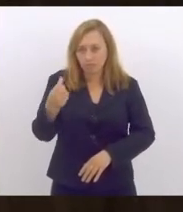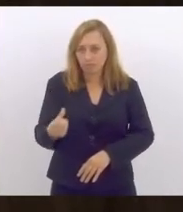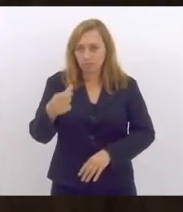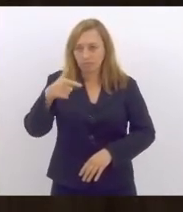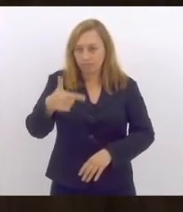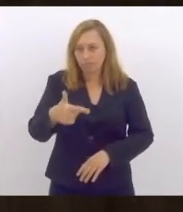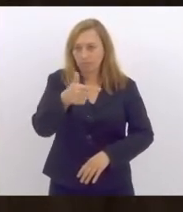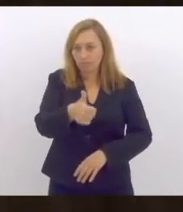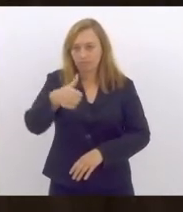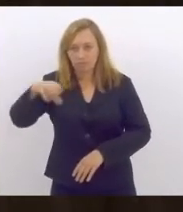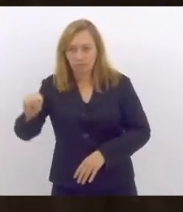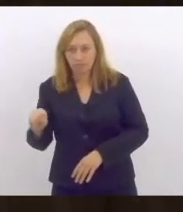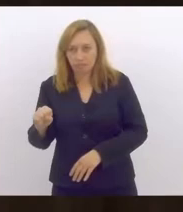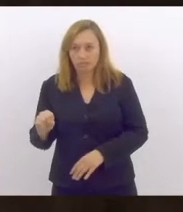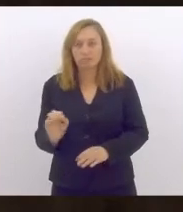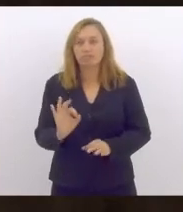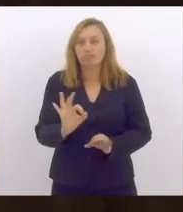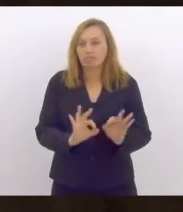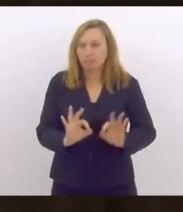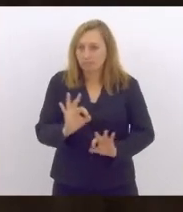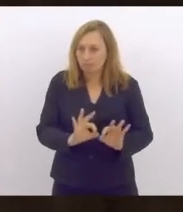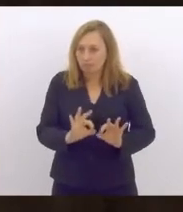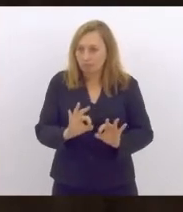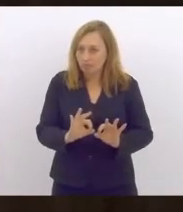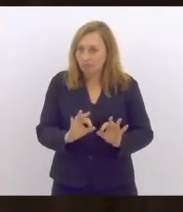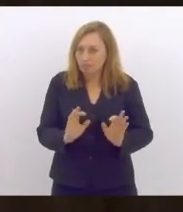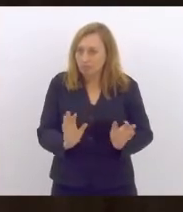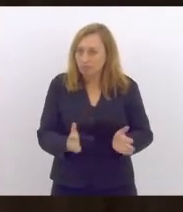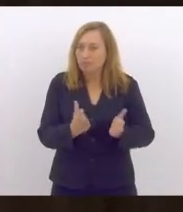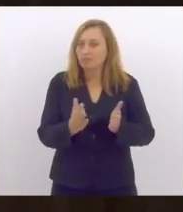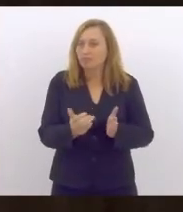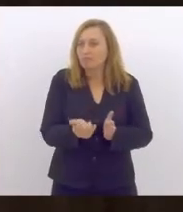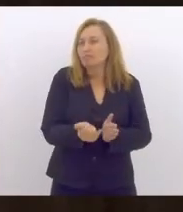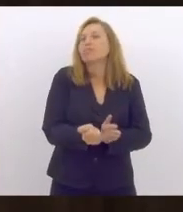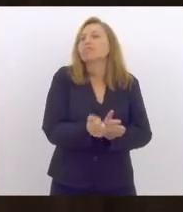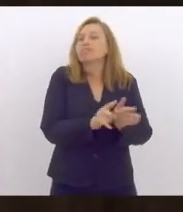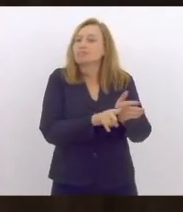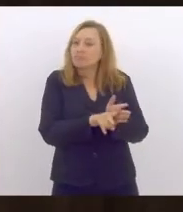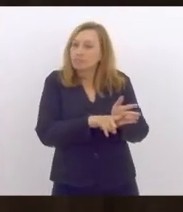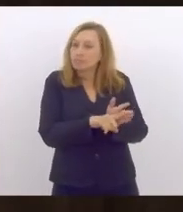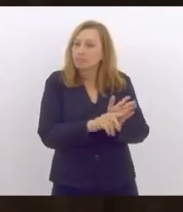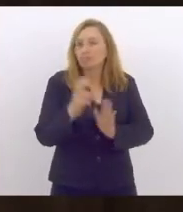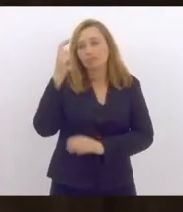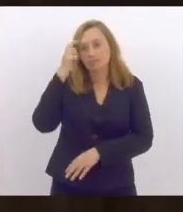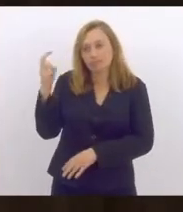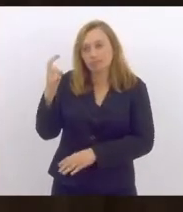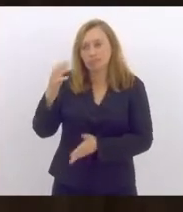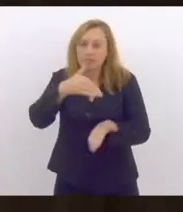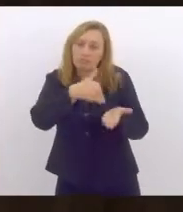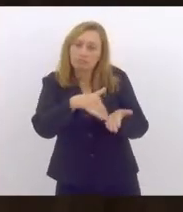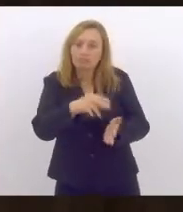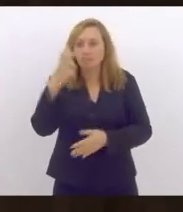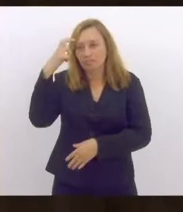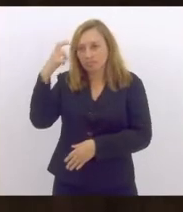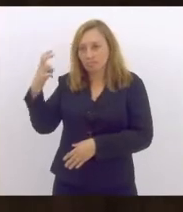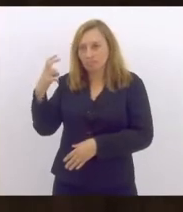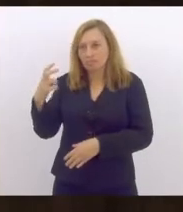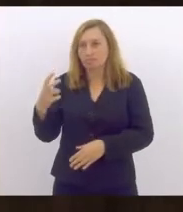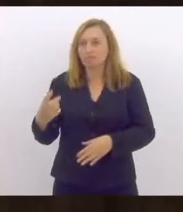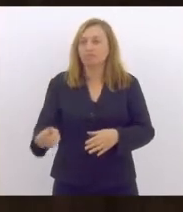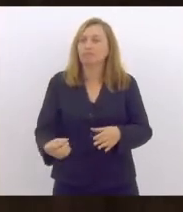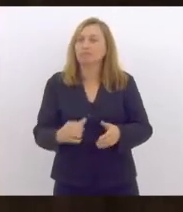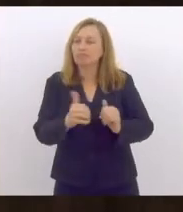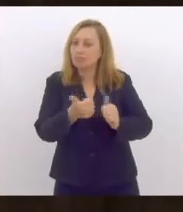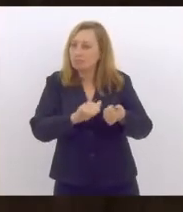8.266/2018. No Programa de Incentivo Fiscal Cultural, a Secretaria de Cultura realiza uma